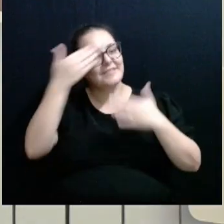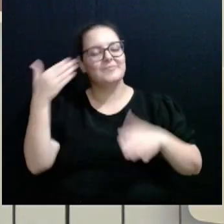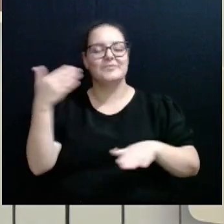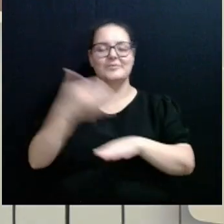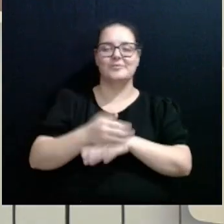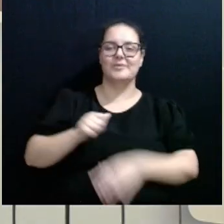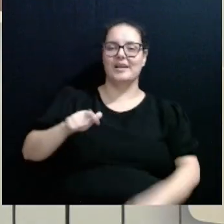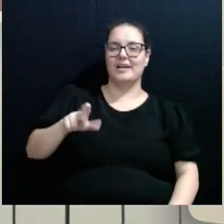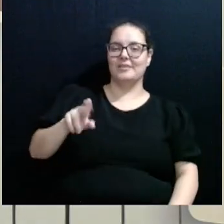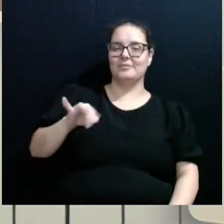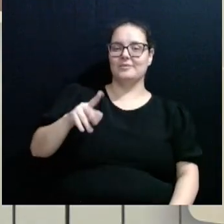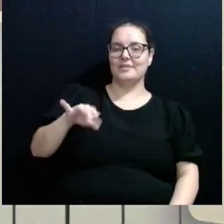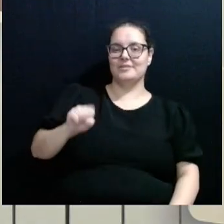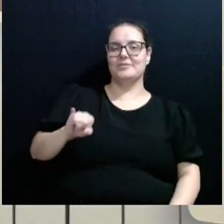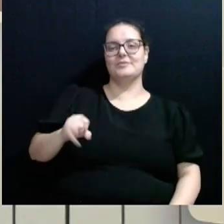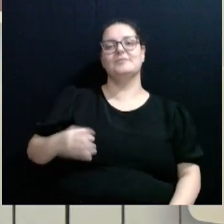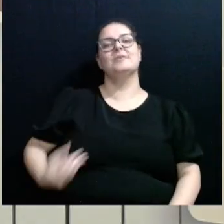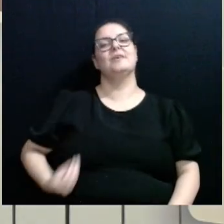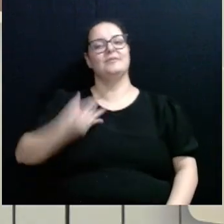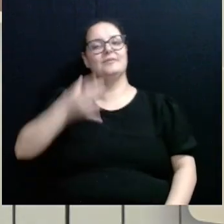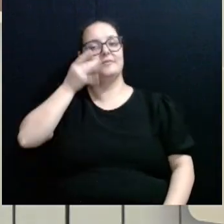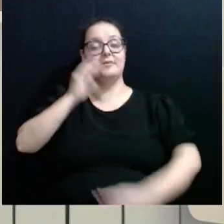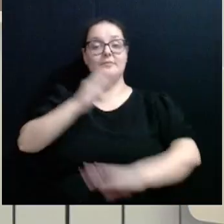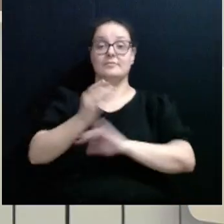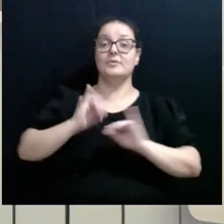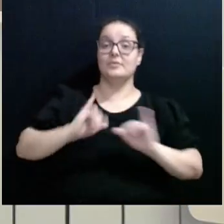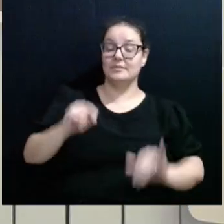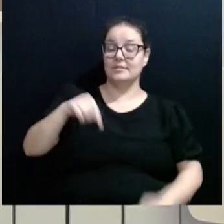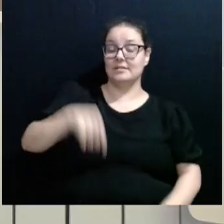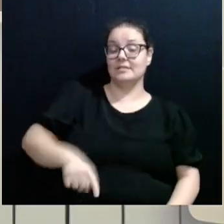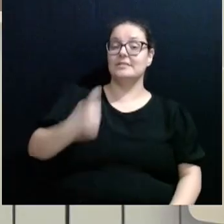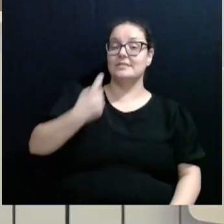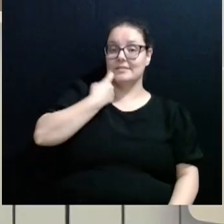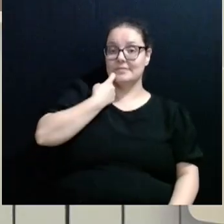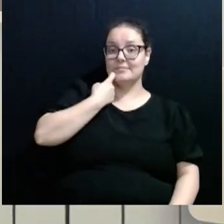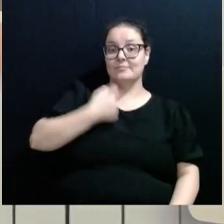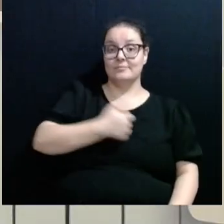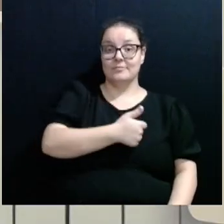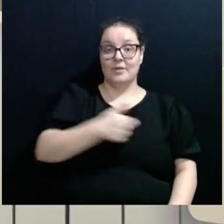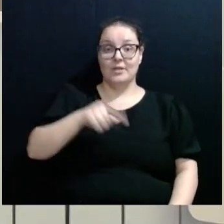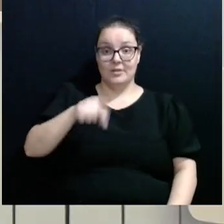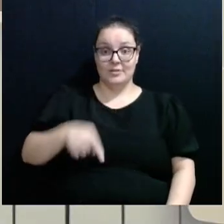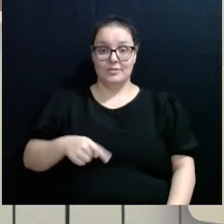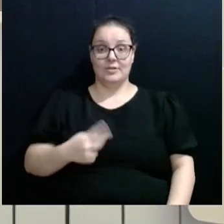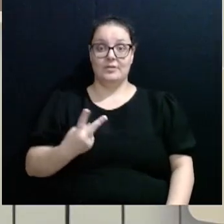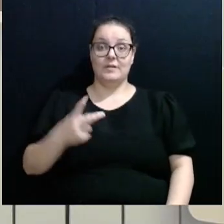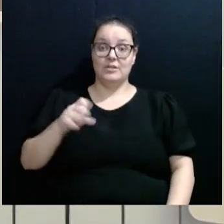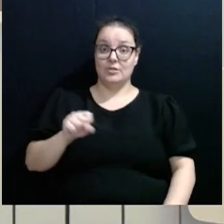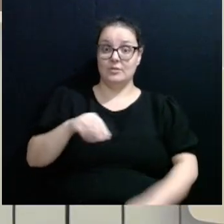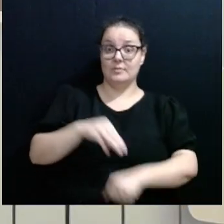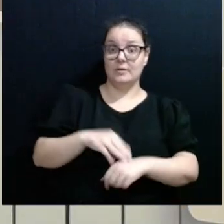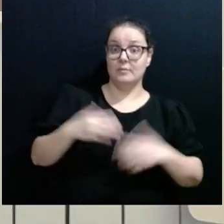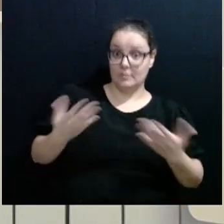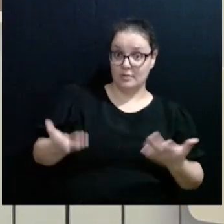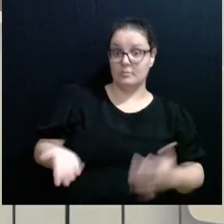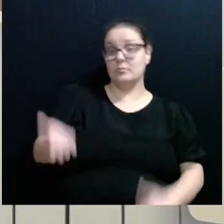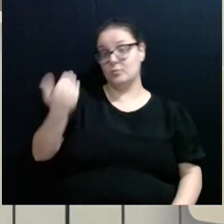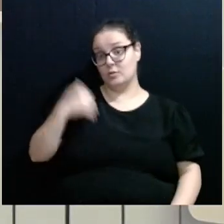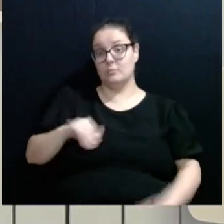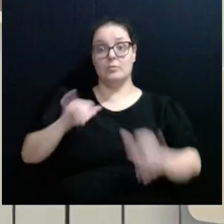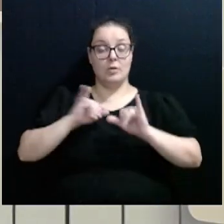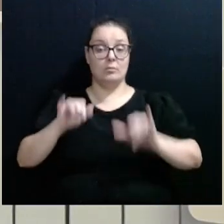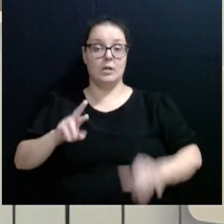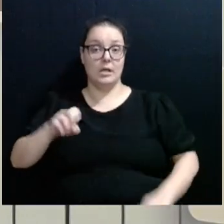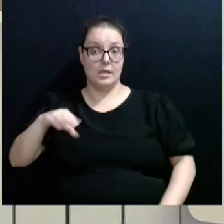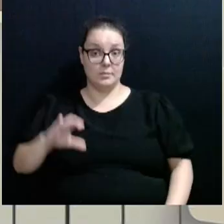ao vivo aqui no Jornal Câmara Notícia nesta sexta-feira, meio-dia mais 28 minutos. Vamos com as notícias da metrópole, porque